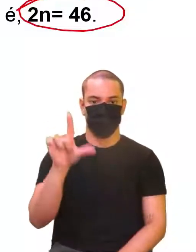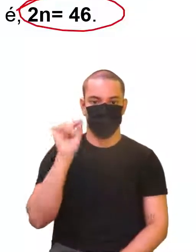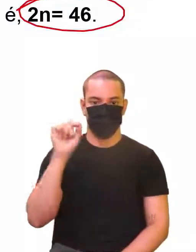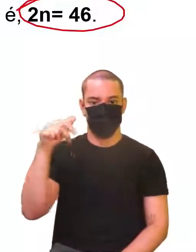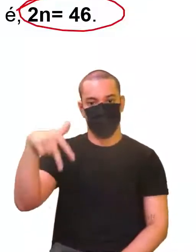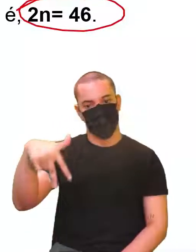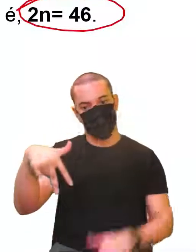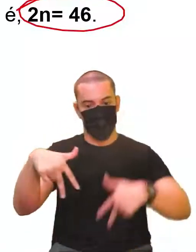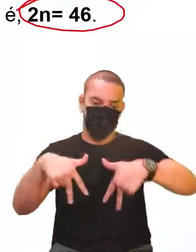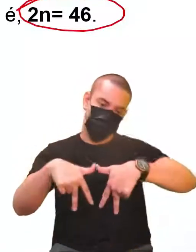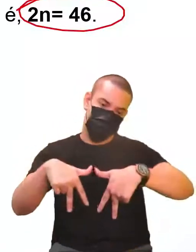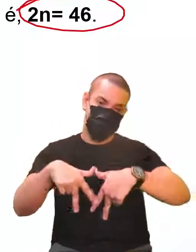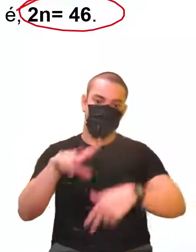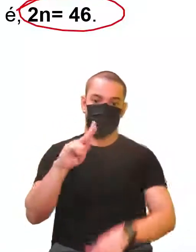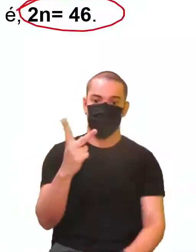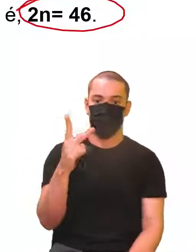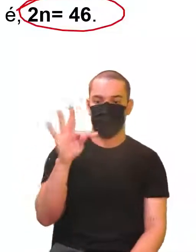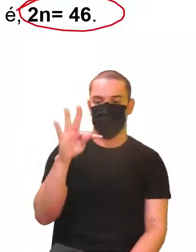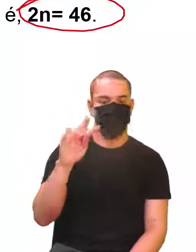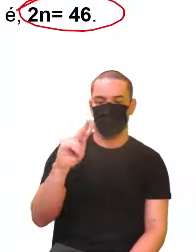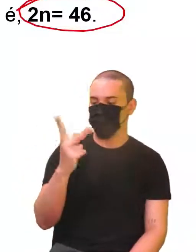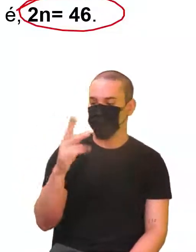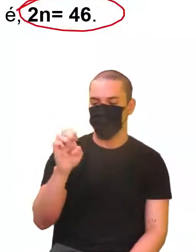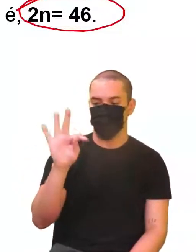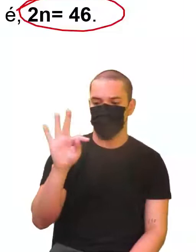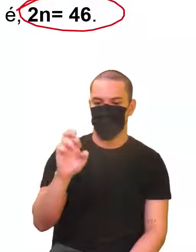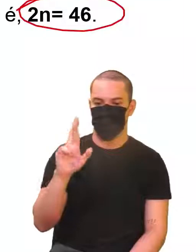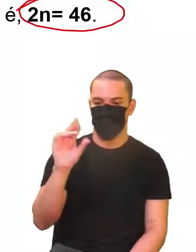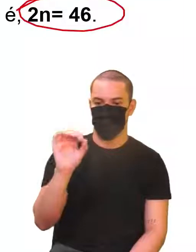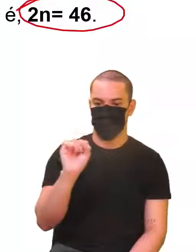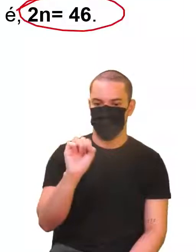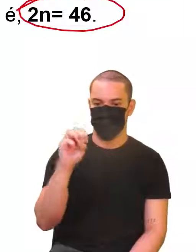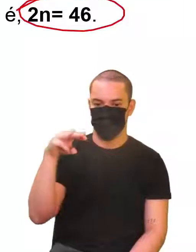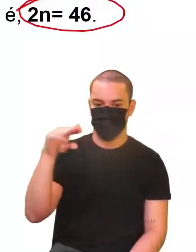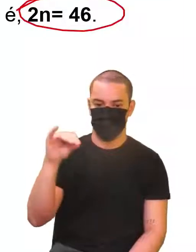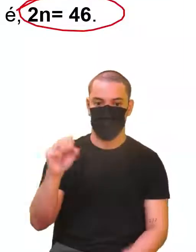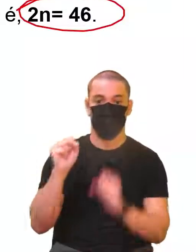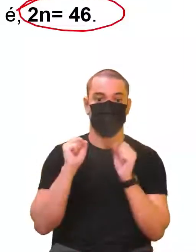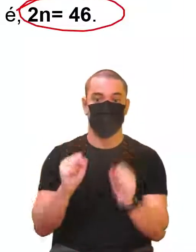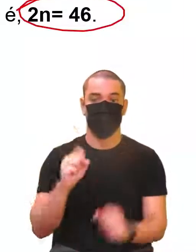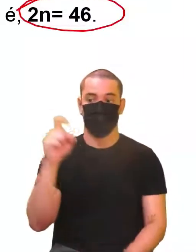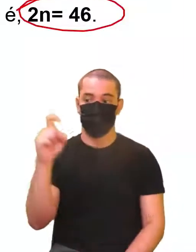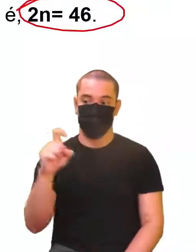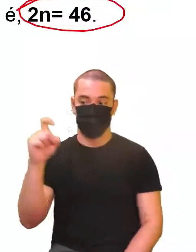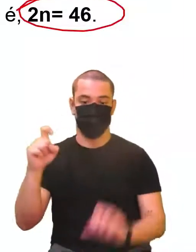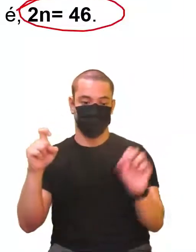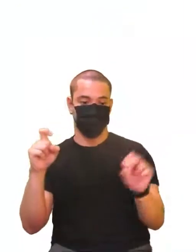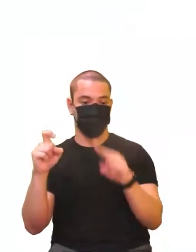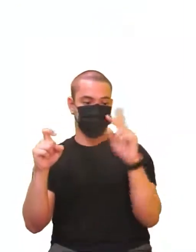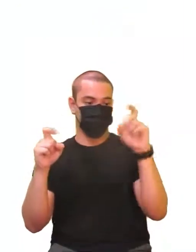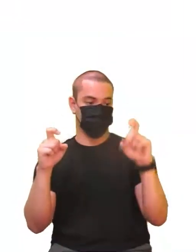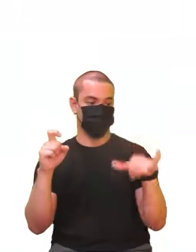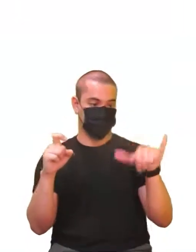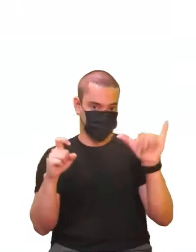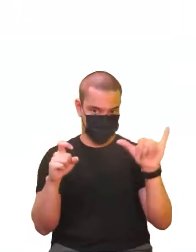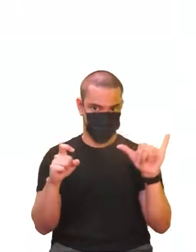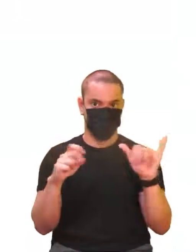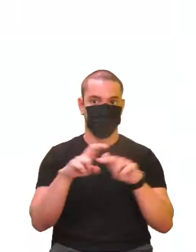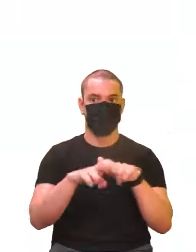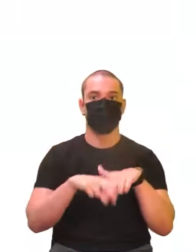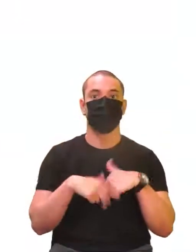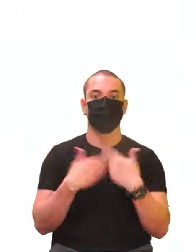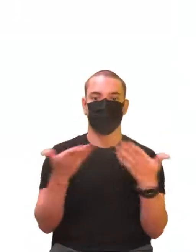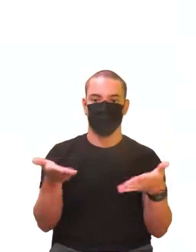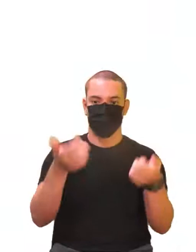de heterossomos. Por quê? Porque pode ser XX ou pode ser XY, tá bom? Então, chega